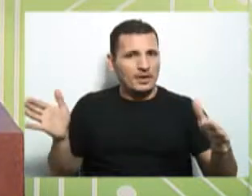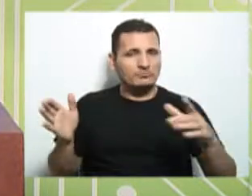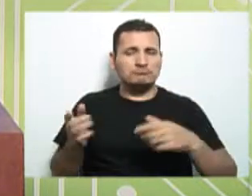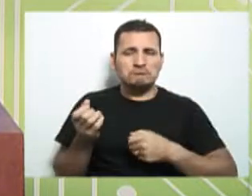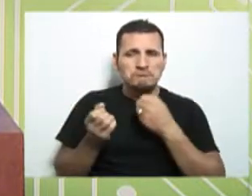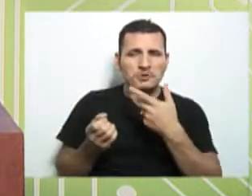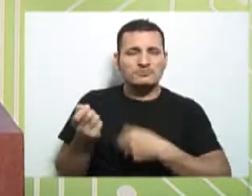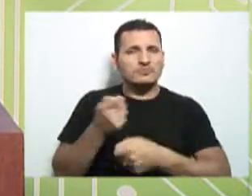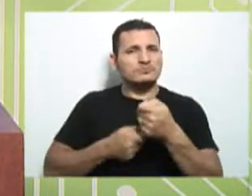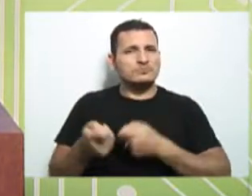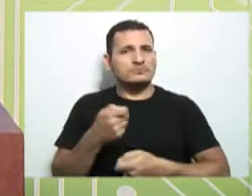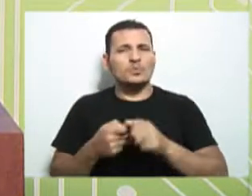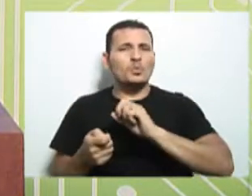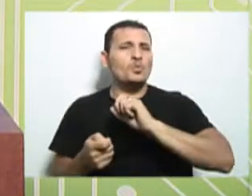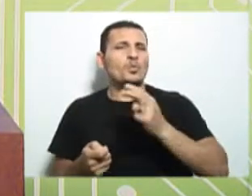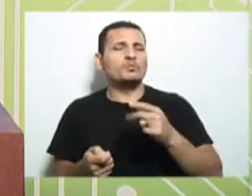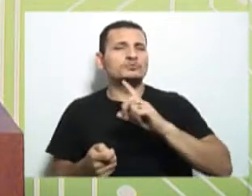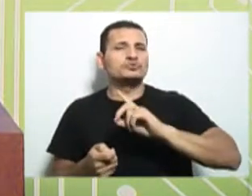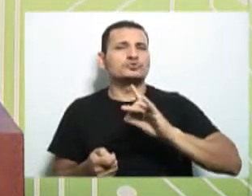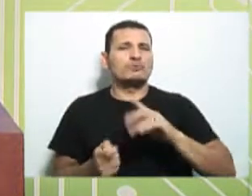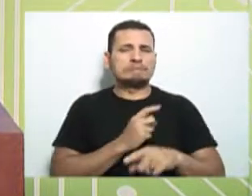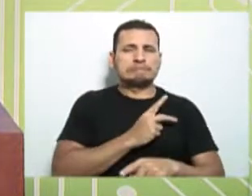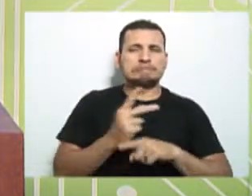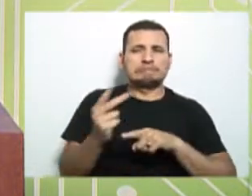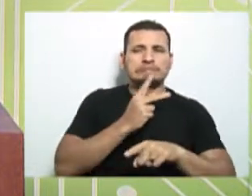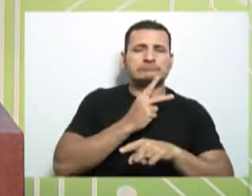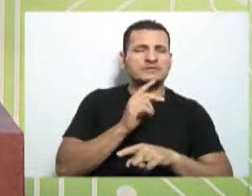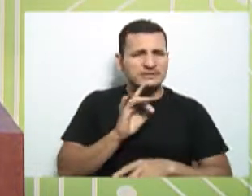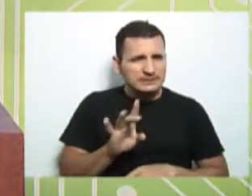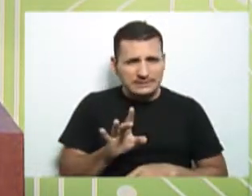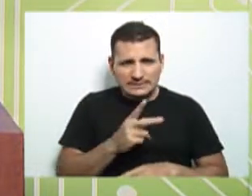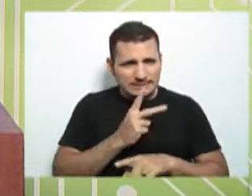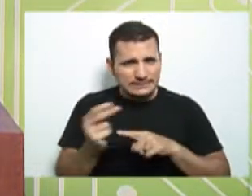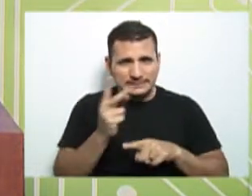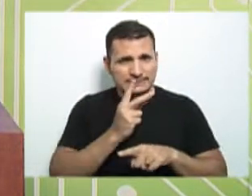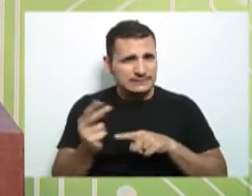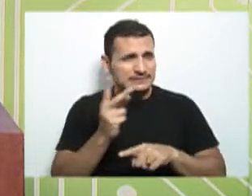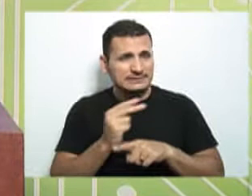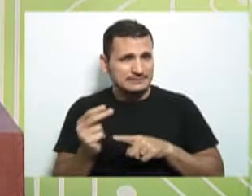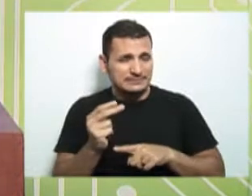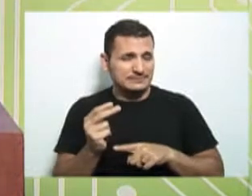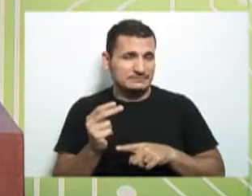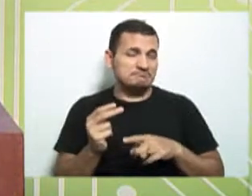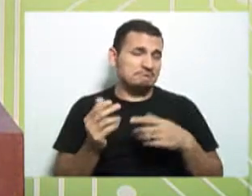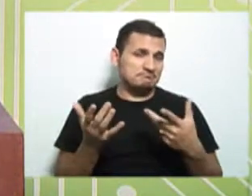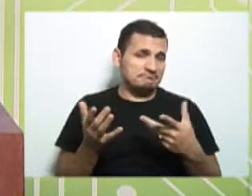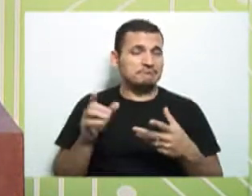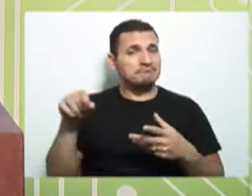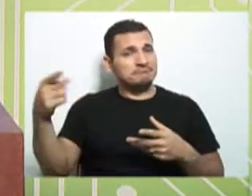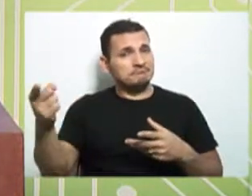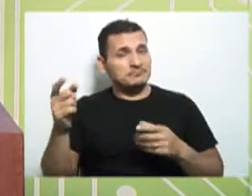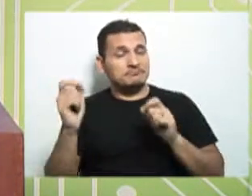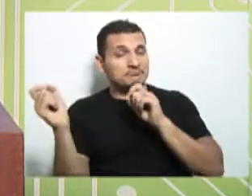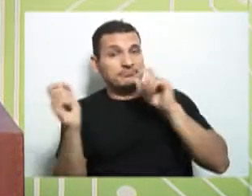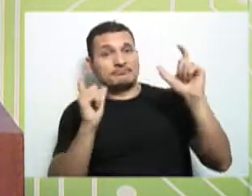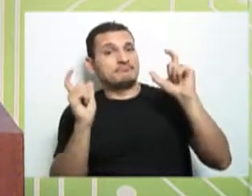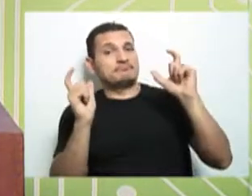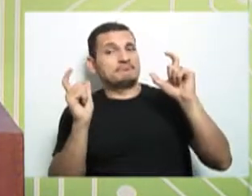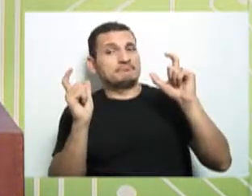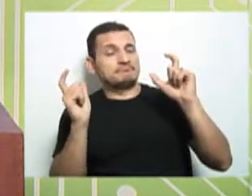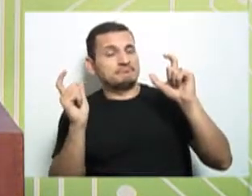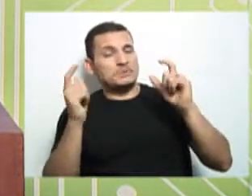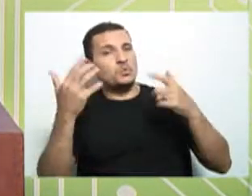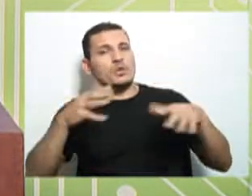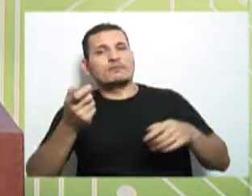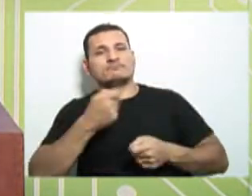Ou ficou só tomando vantagens do outro lado? Se tomou só vantagens, de repente, de algum momento, o outro lado acorda. Ou então surgem